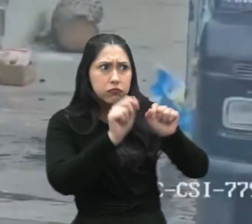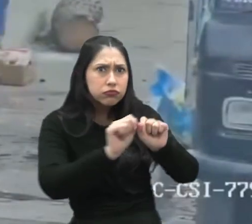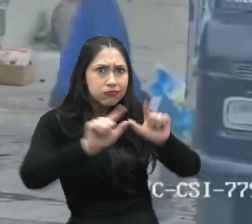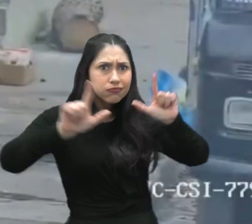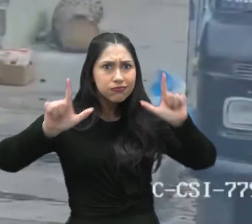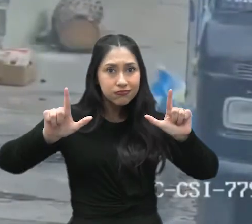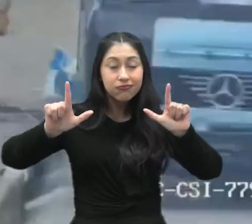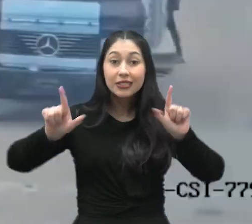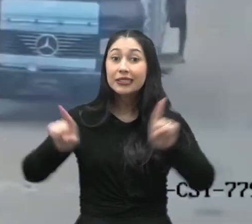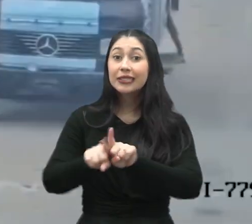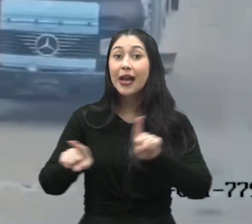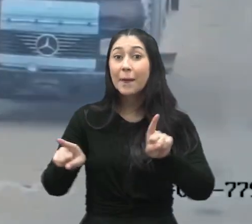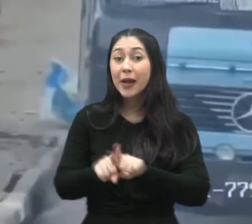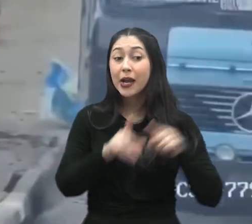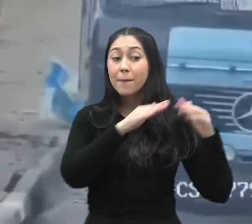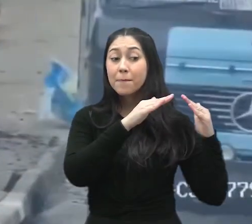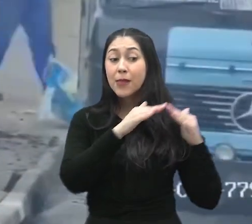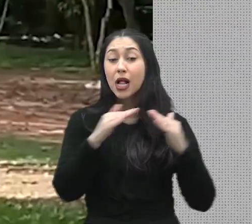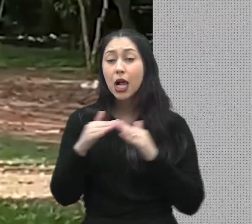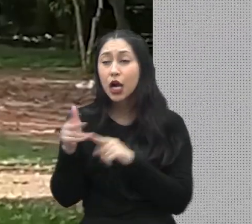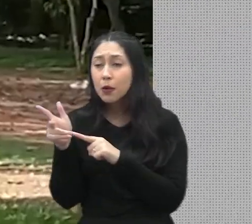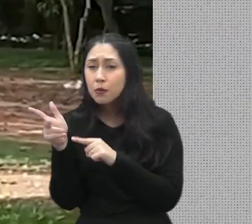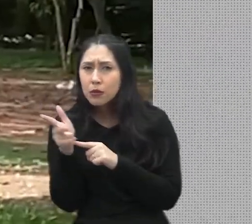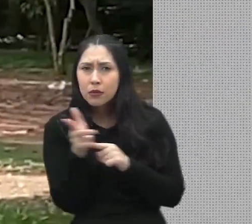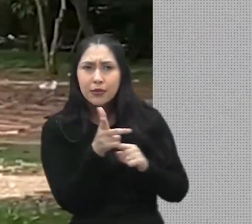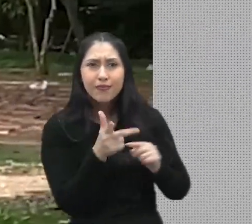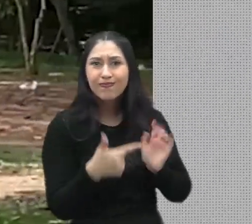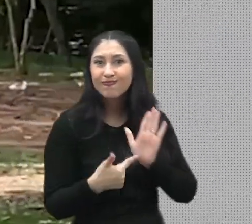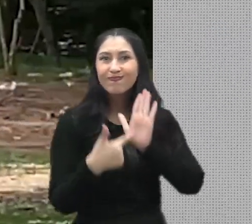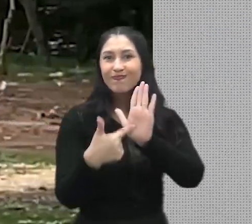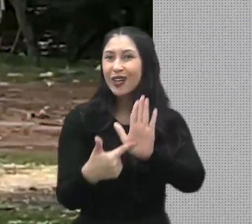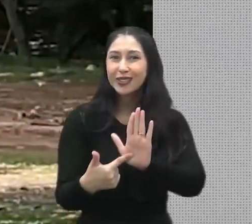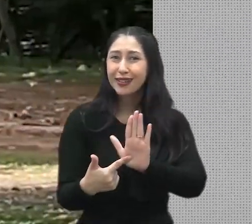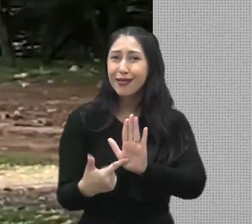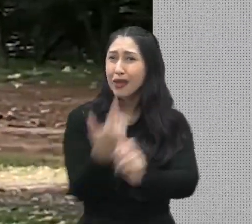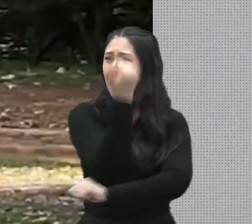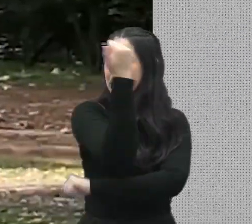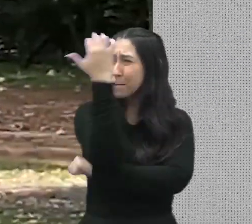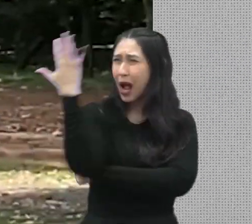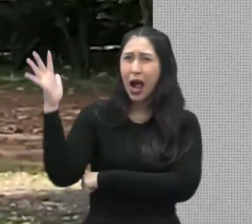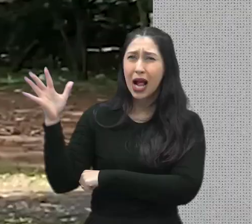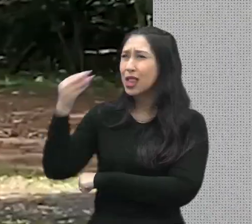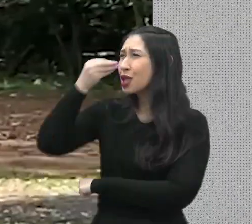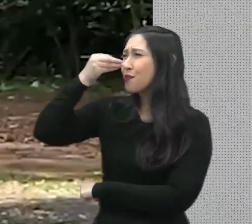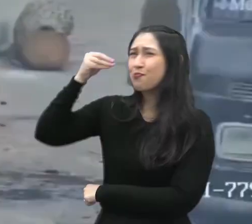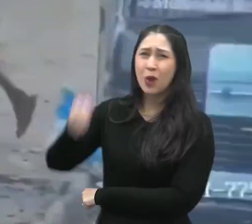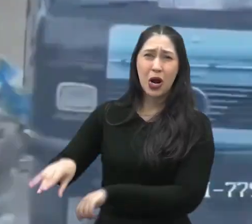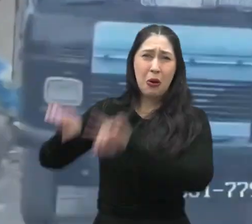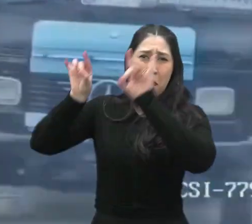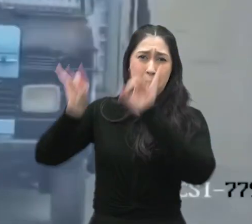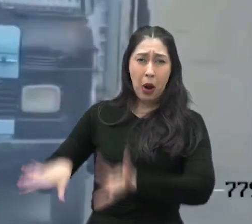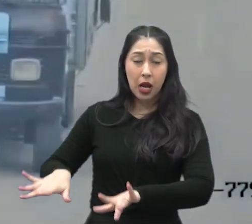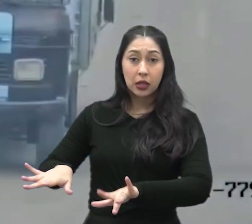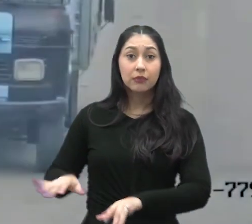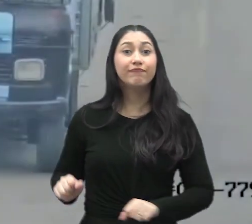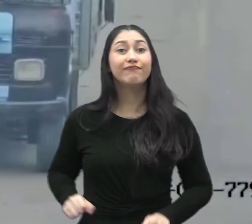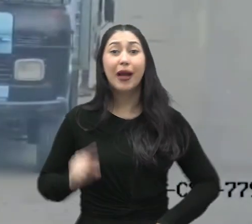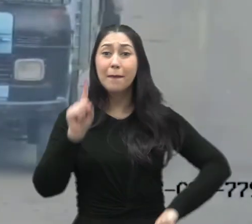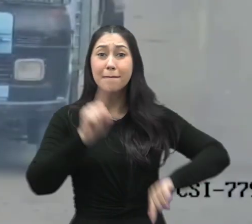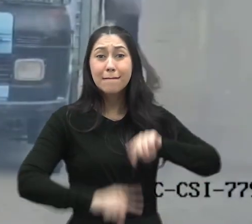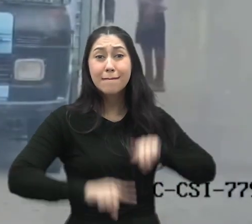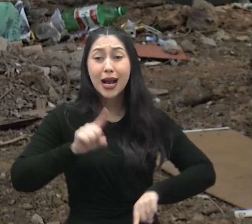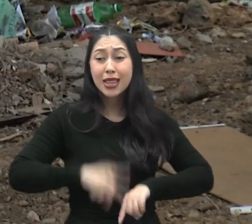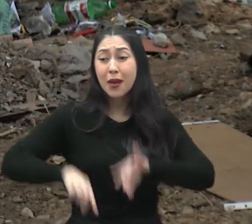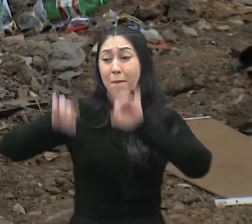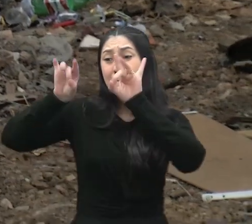Imagens feitas por câmeras de monitoramento e por moradores mostram o descaso com o meio ambiente em diferentes pontos de